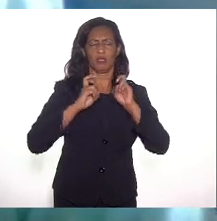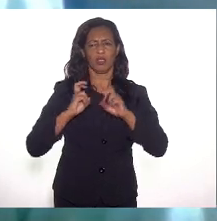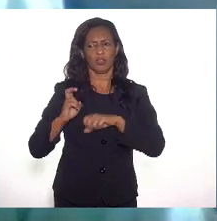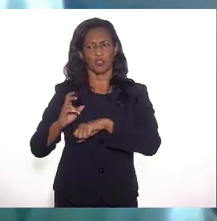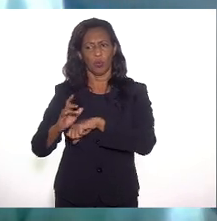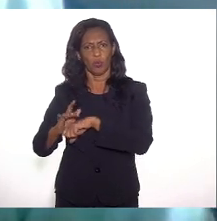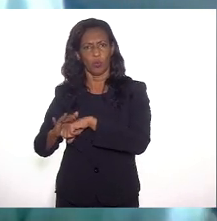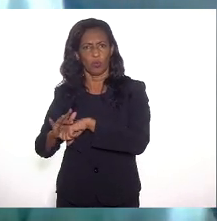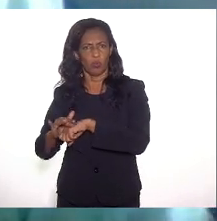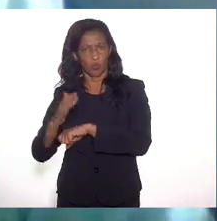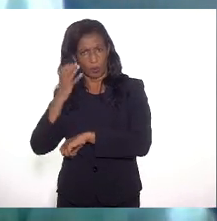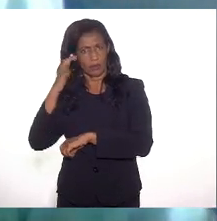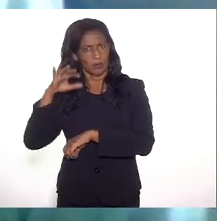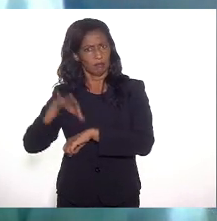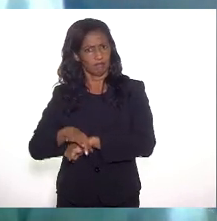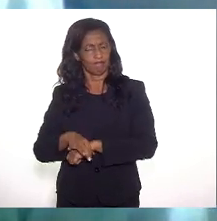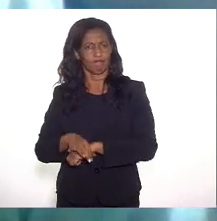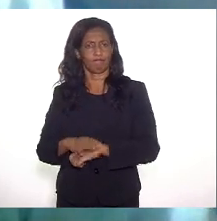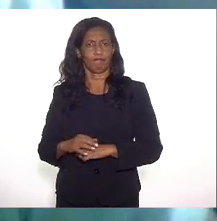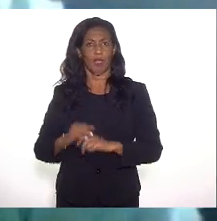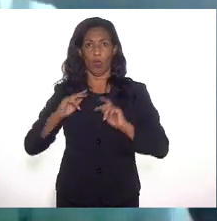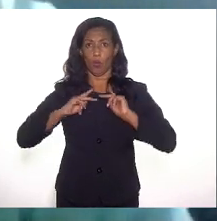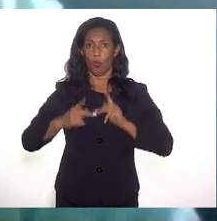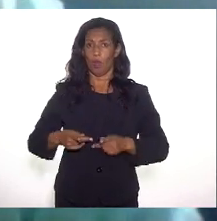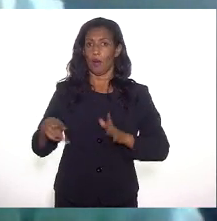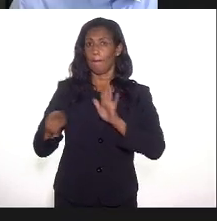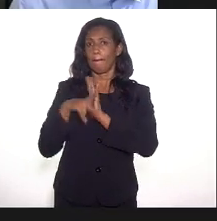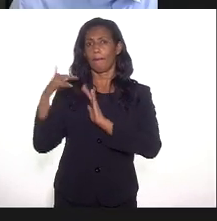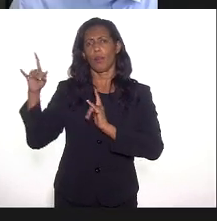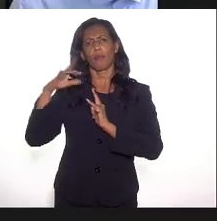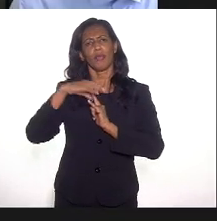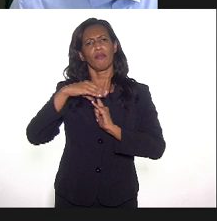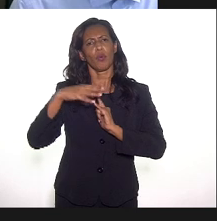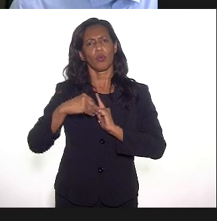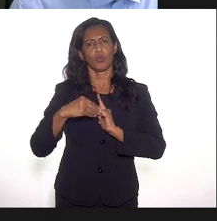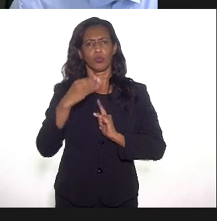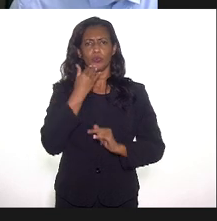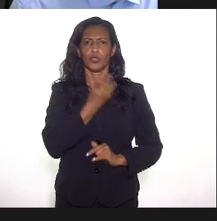bem humana. Foi uma sugestão da Fiocruz.